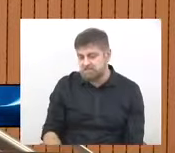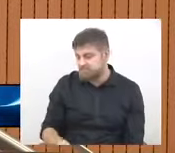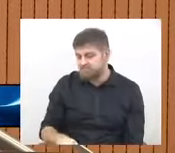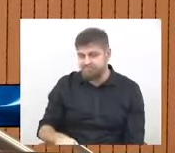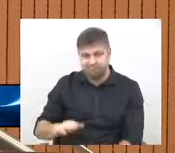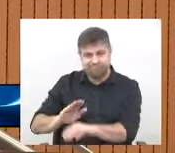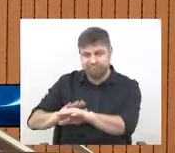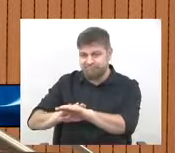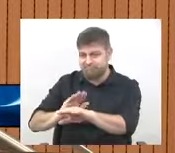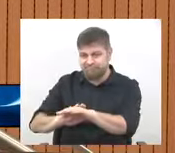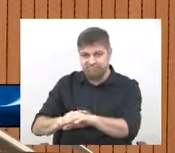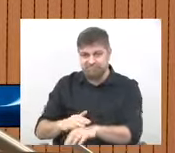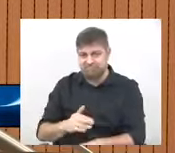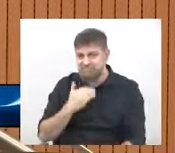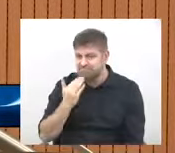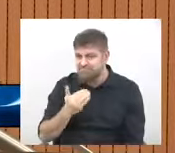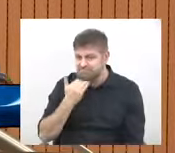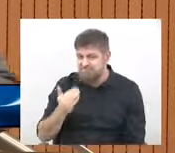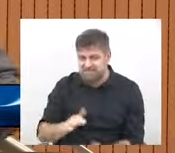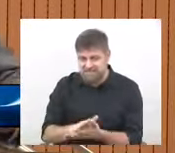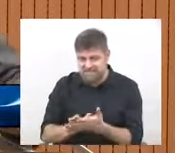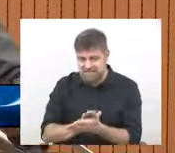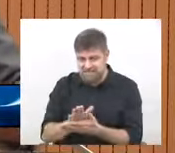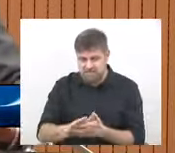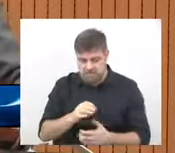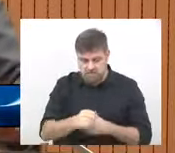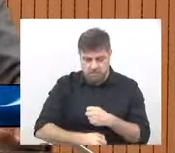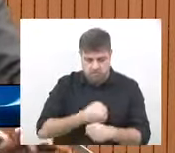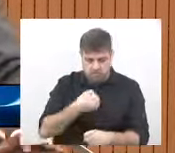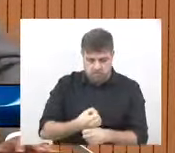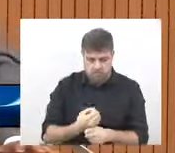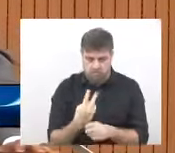atrás. Então, em 2013,